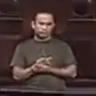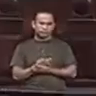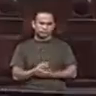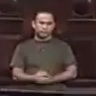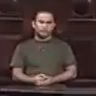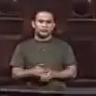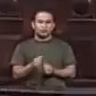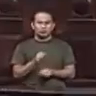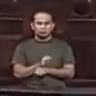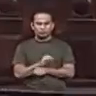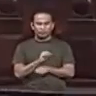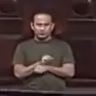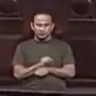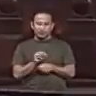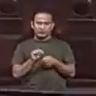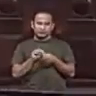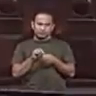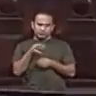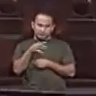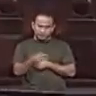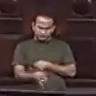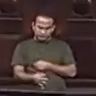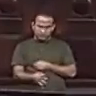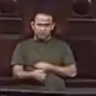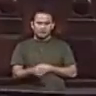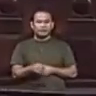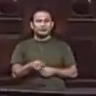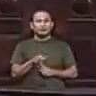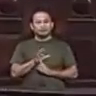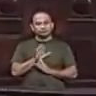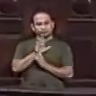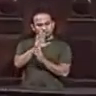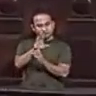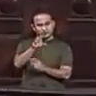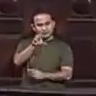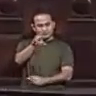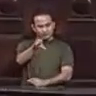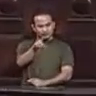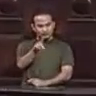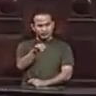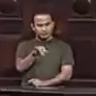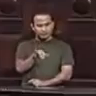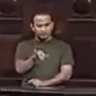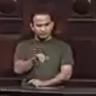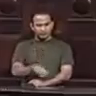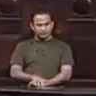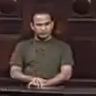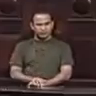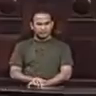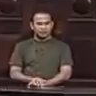fica é que eu espero que o regimento seja cumprido e que seja publicada a CPI com as 27